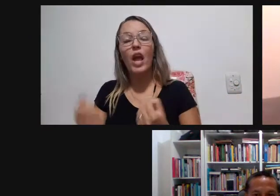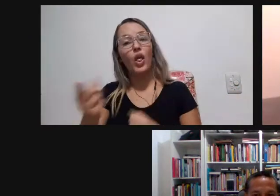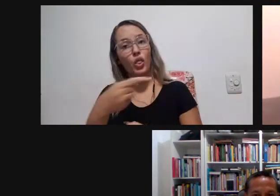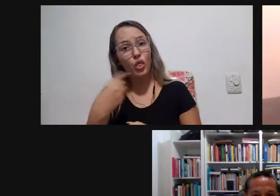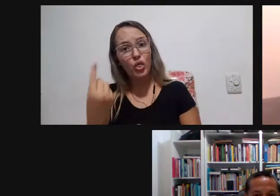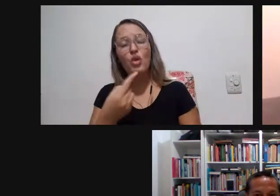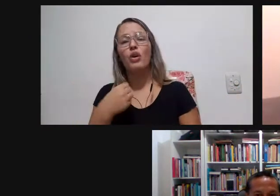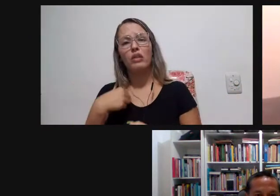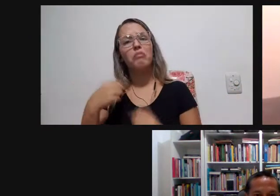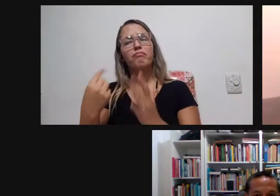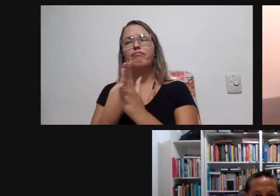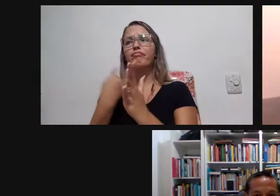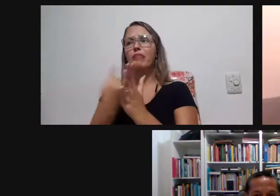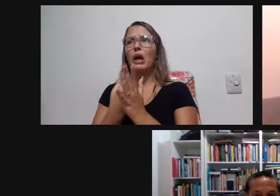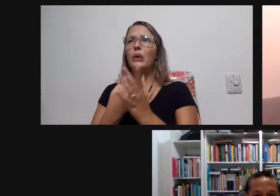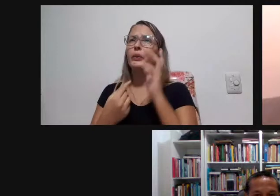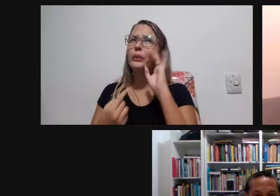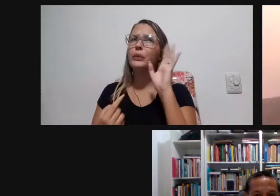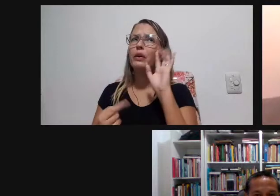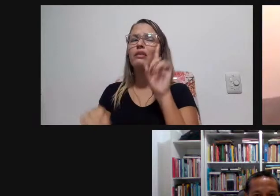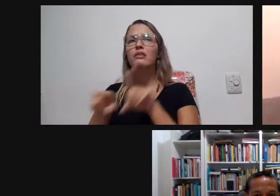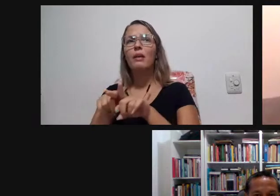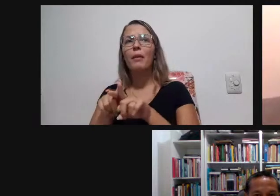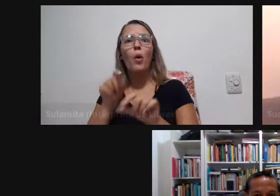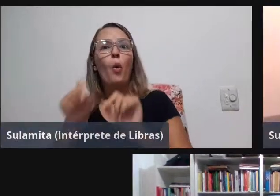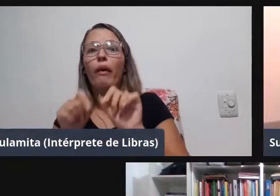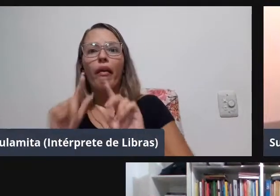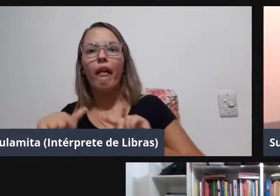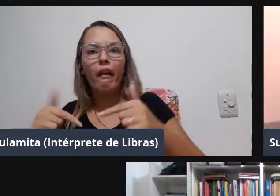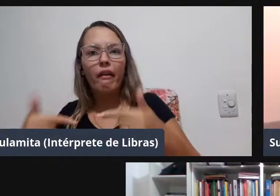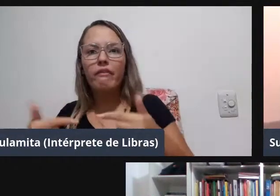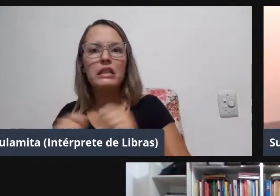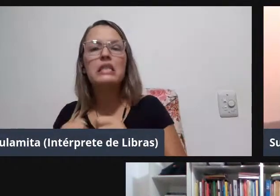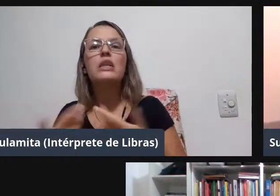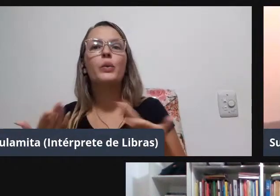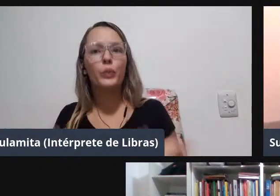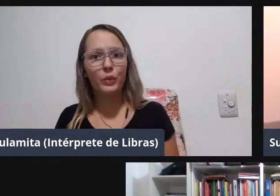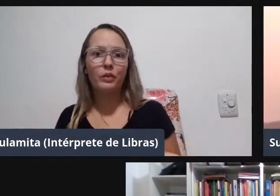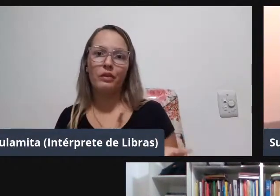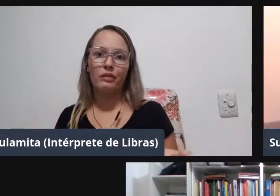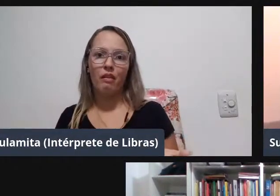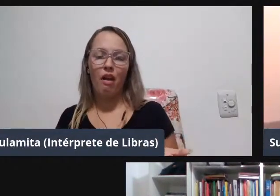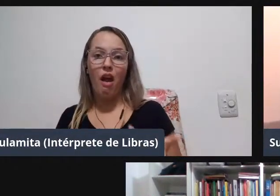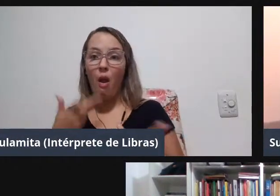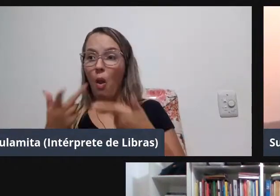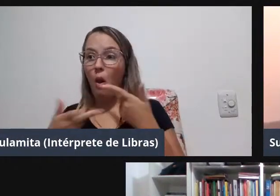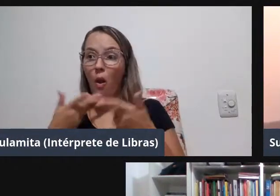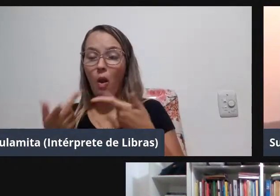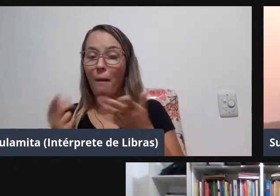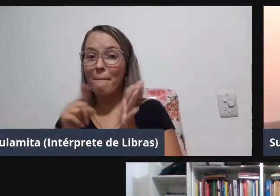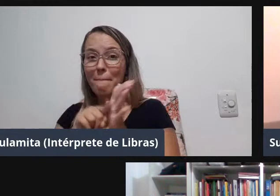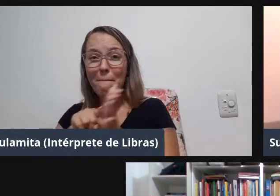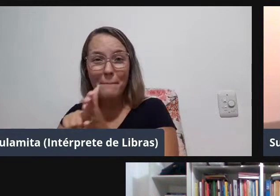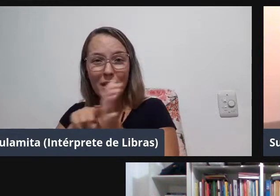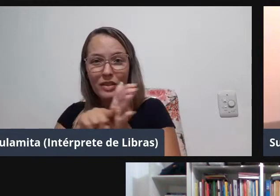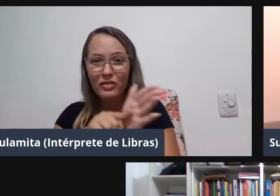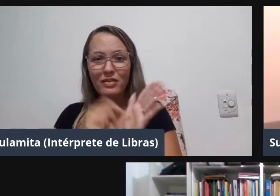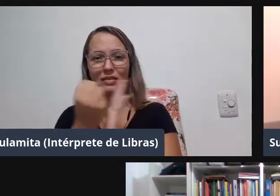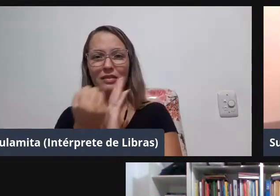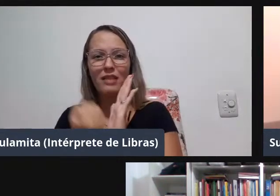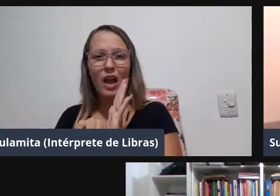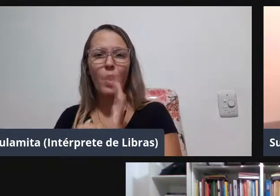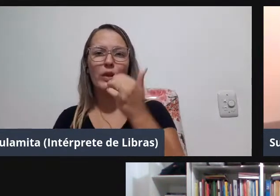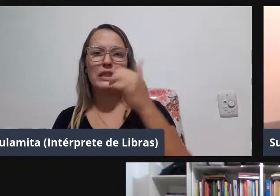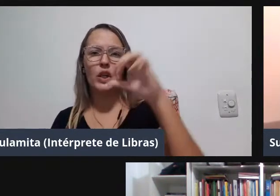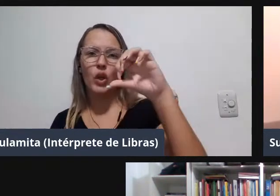me pergunto, né, volta e meia, o que que eu estou fazendo, né, falando da minha pesquisa sobre o século XIX, né, em vez de